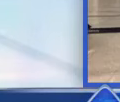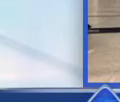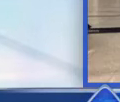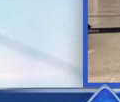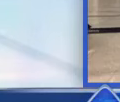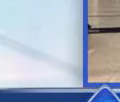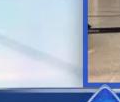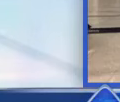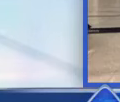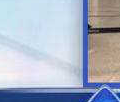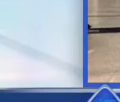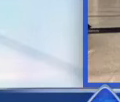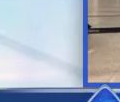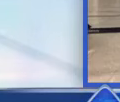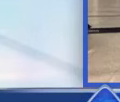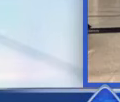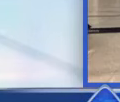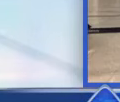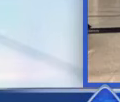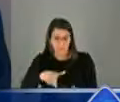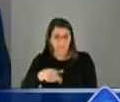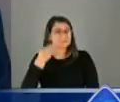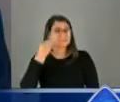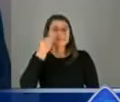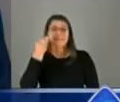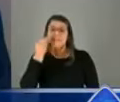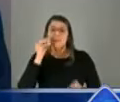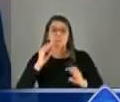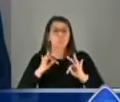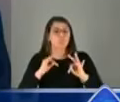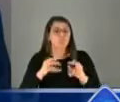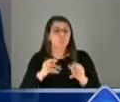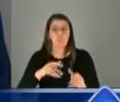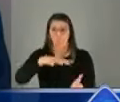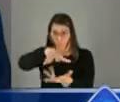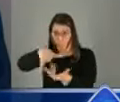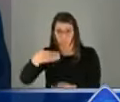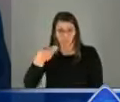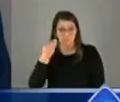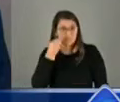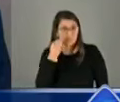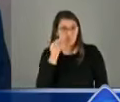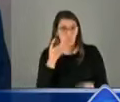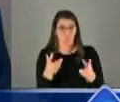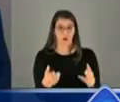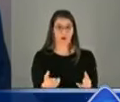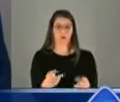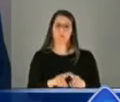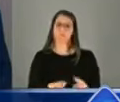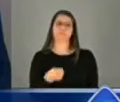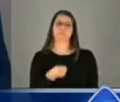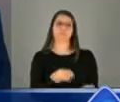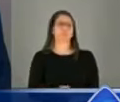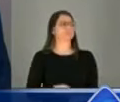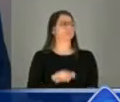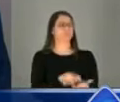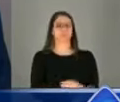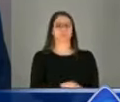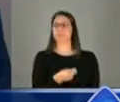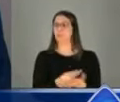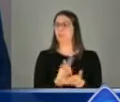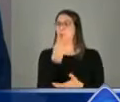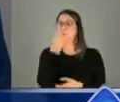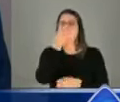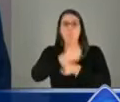da vacinação, e falou também sobre questões políticas que estão atrapalhando o trabalho